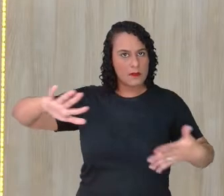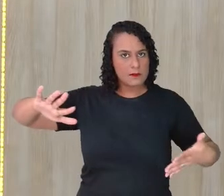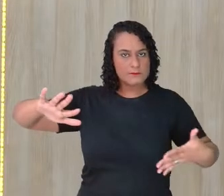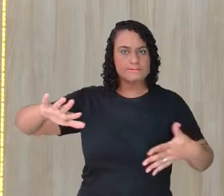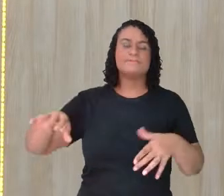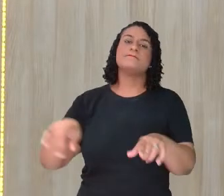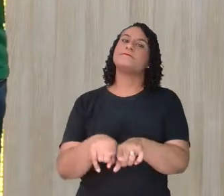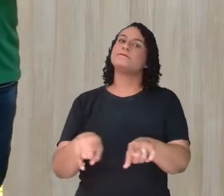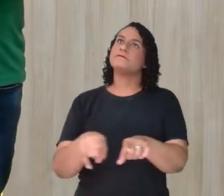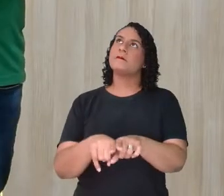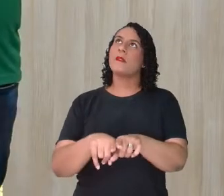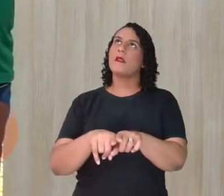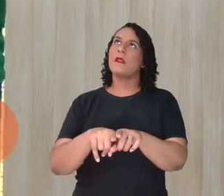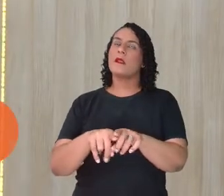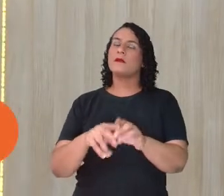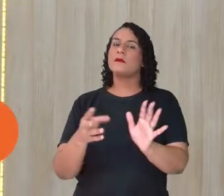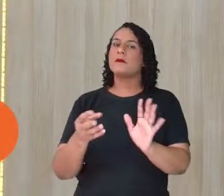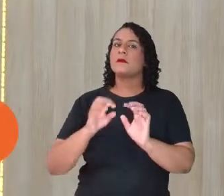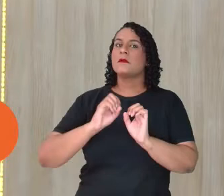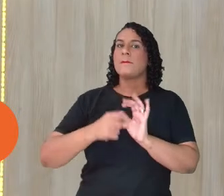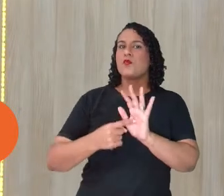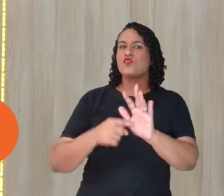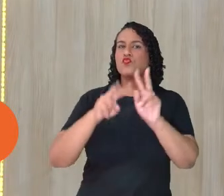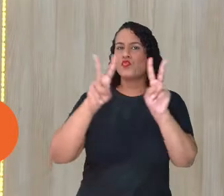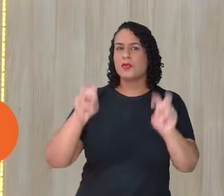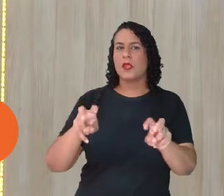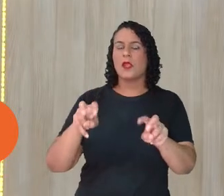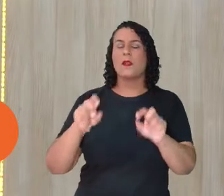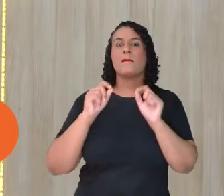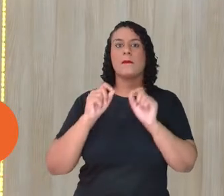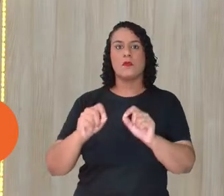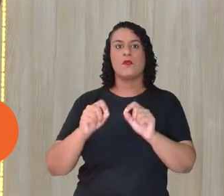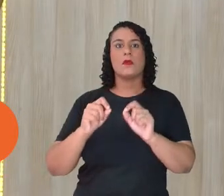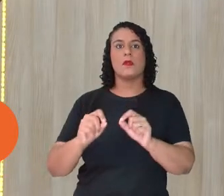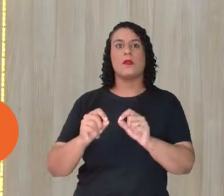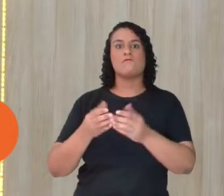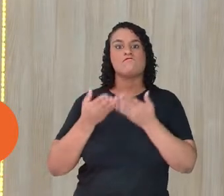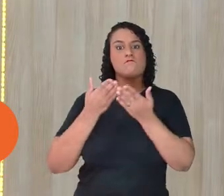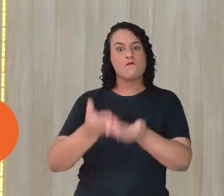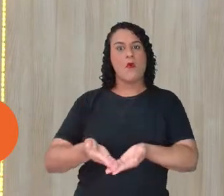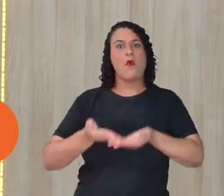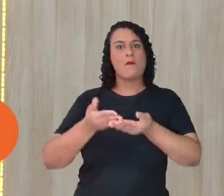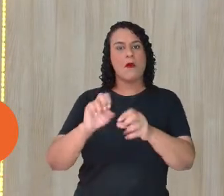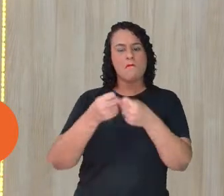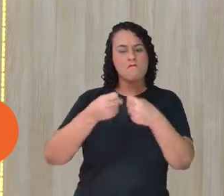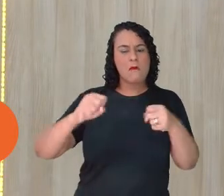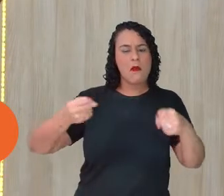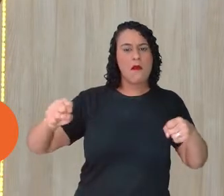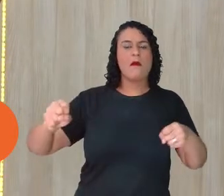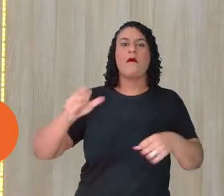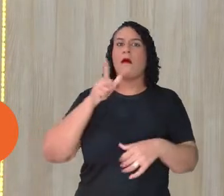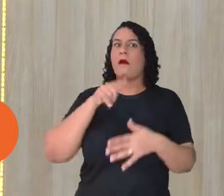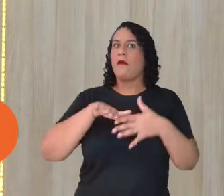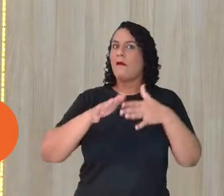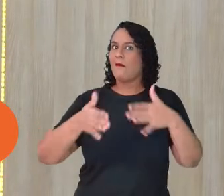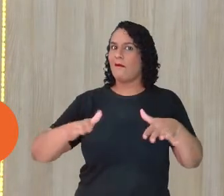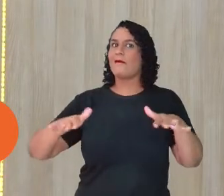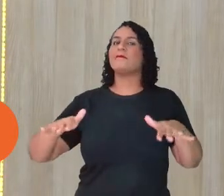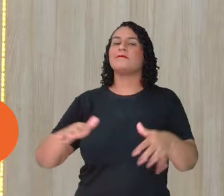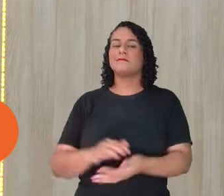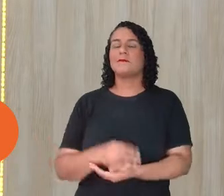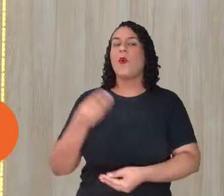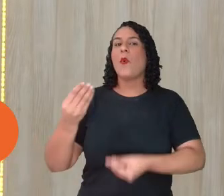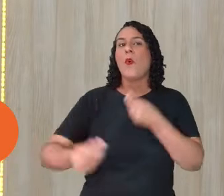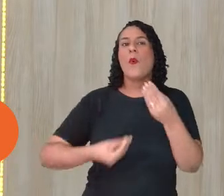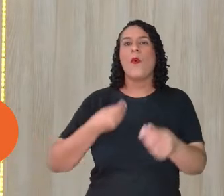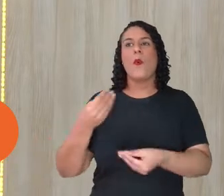falar sobre um tema chamado de expansão marítima. Então a gente vai tentar entender como é